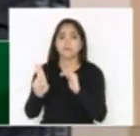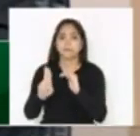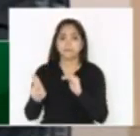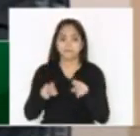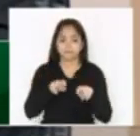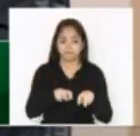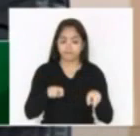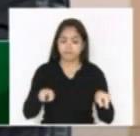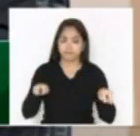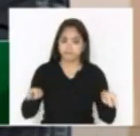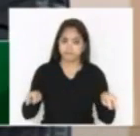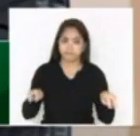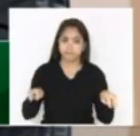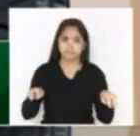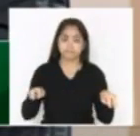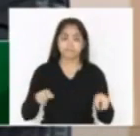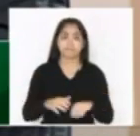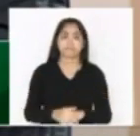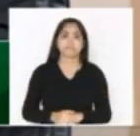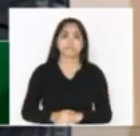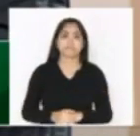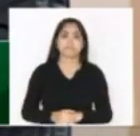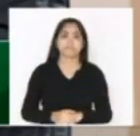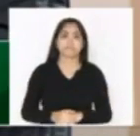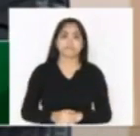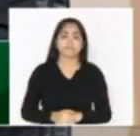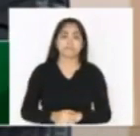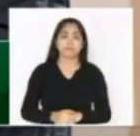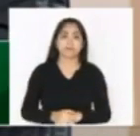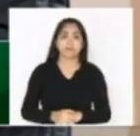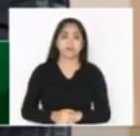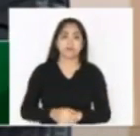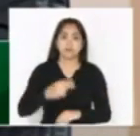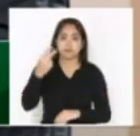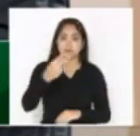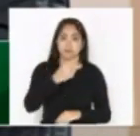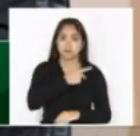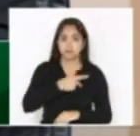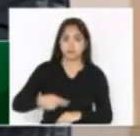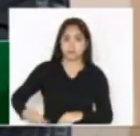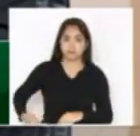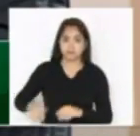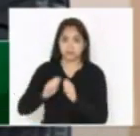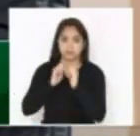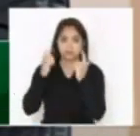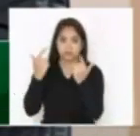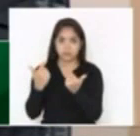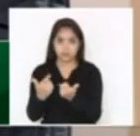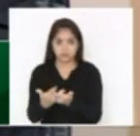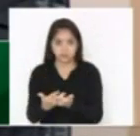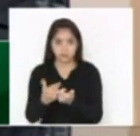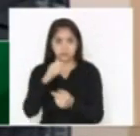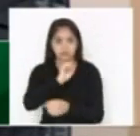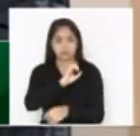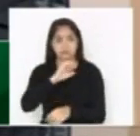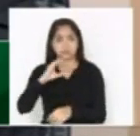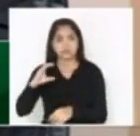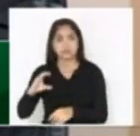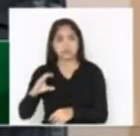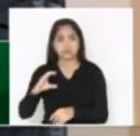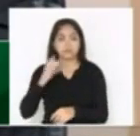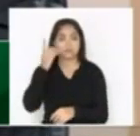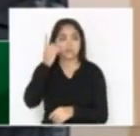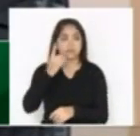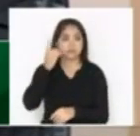tomarem assento à mesa. Excelentíssimo senhor segundo vice-presidente da Assembleia Legislativa de Santa Catarina,